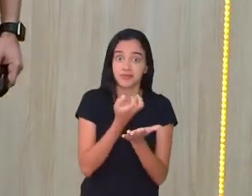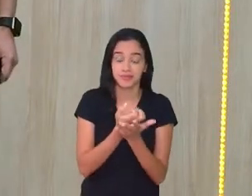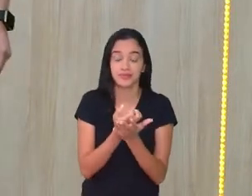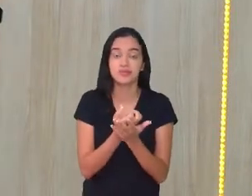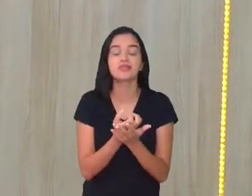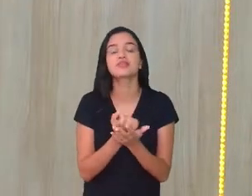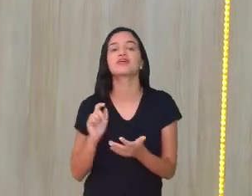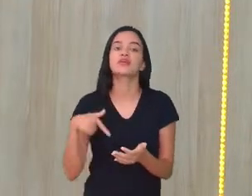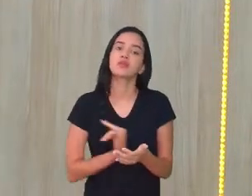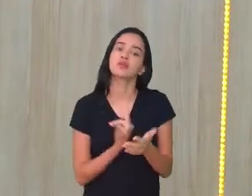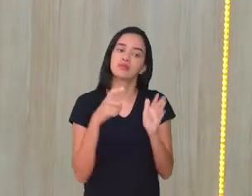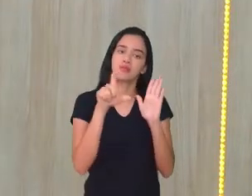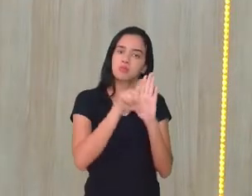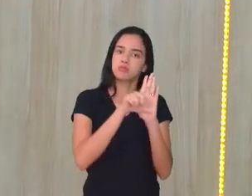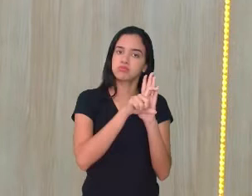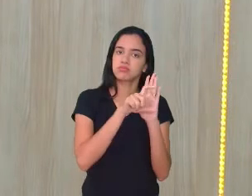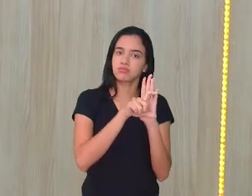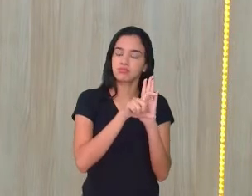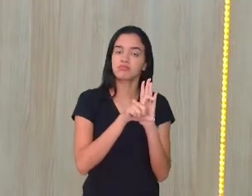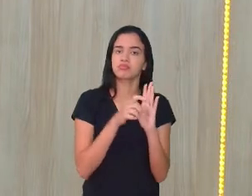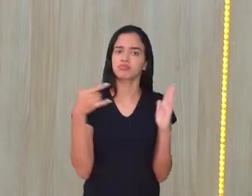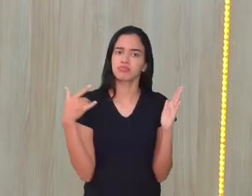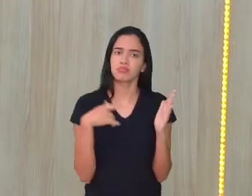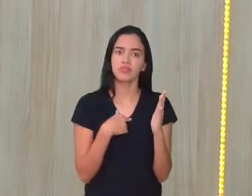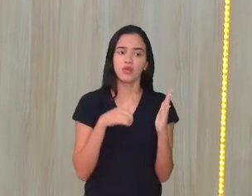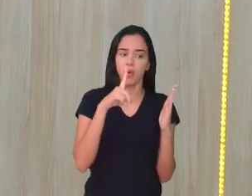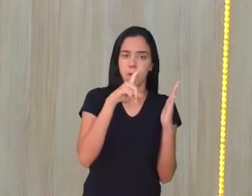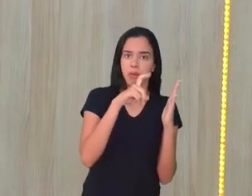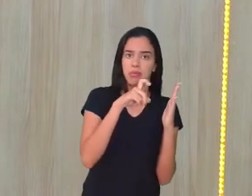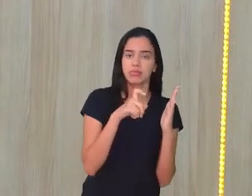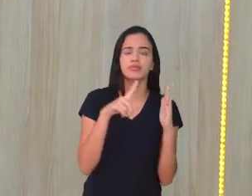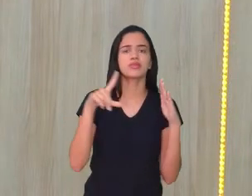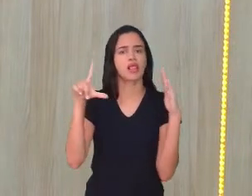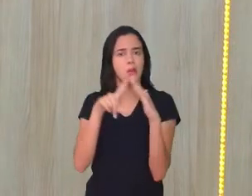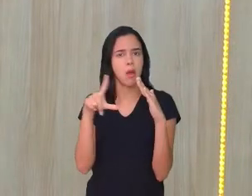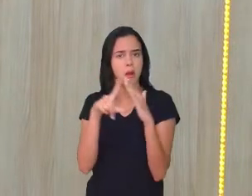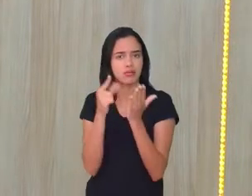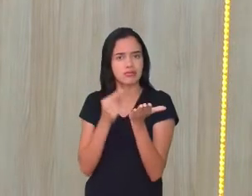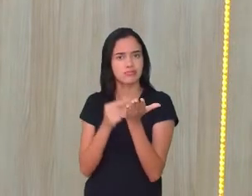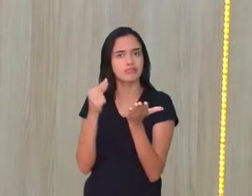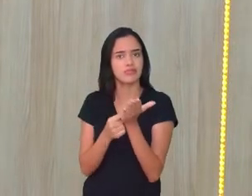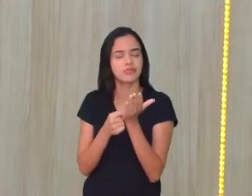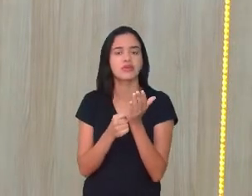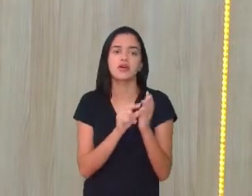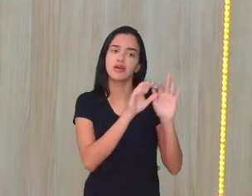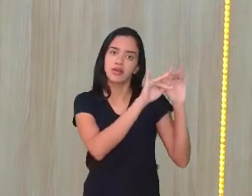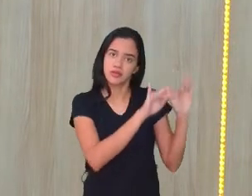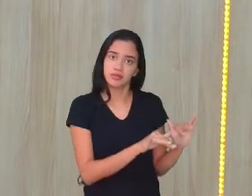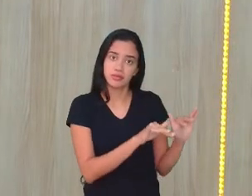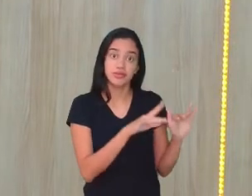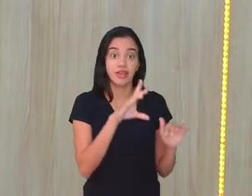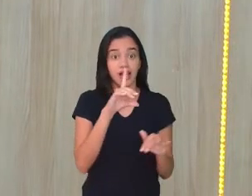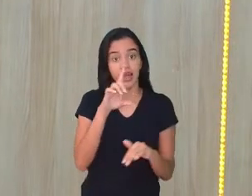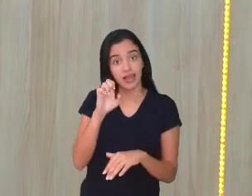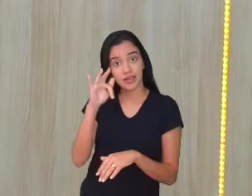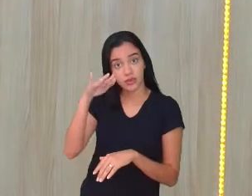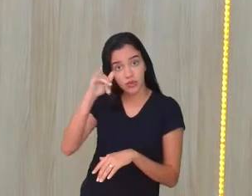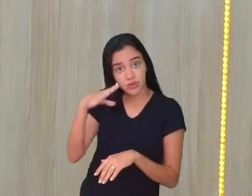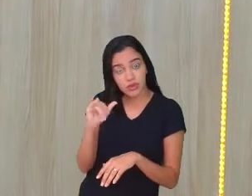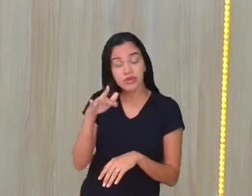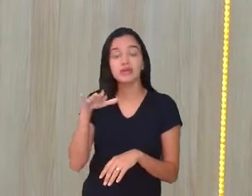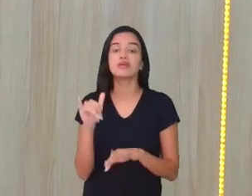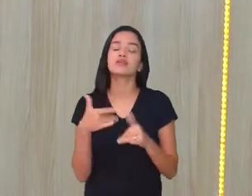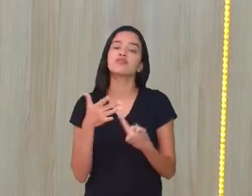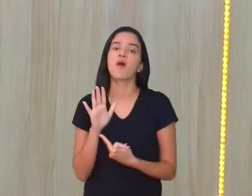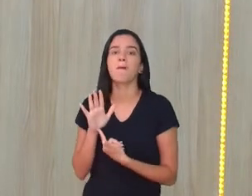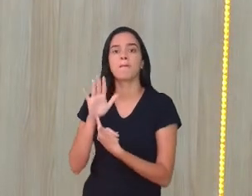do nosso QR Code, você pode ir lá na sua loja de aplicativo, digitar lá Educa Recife, tá? E aí